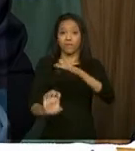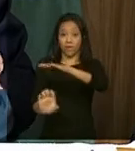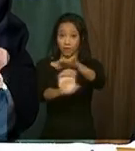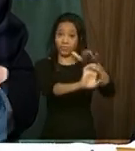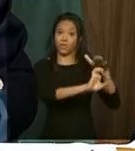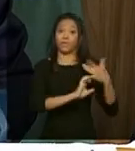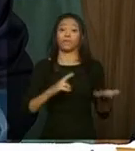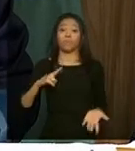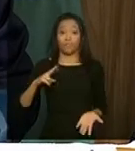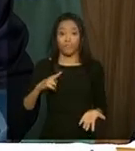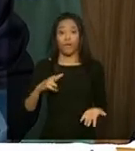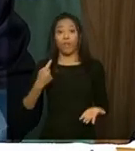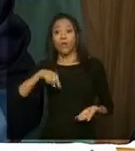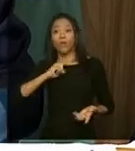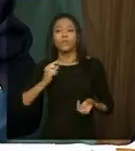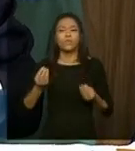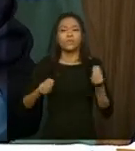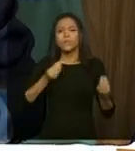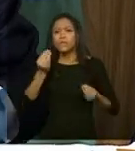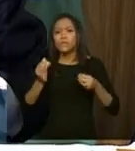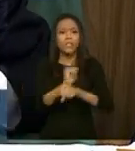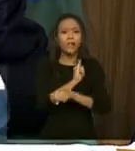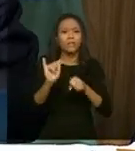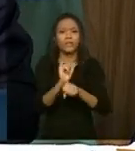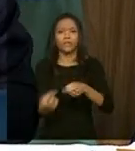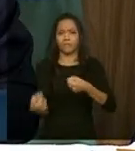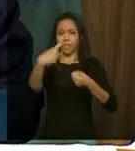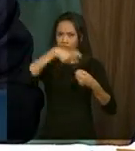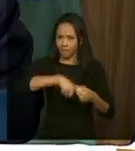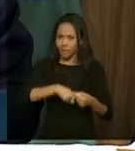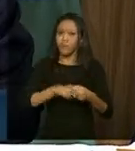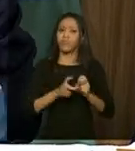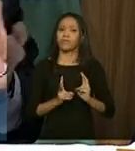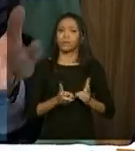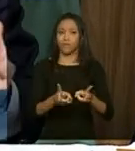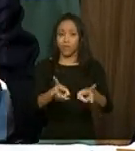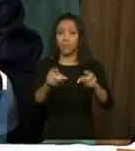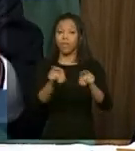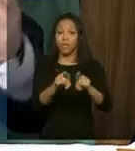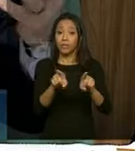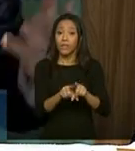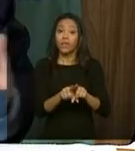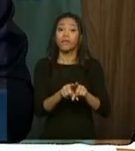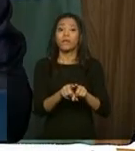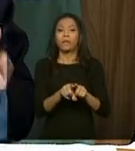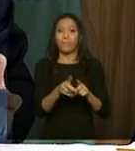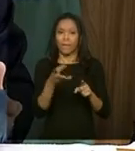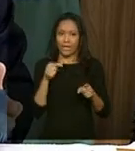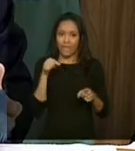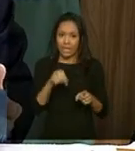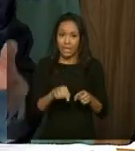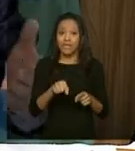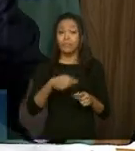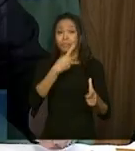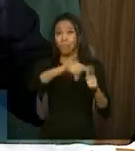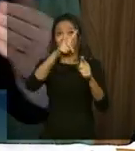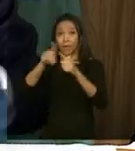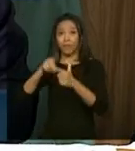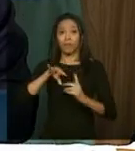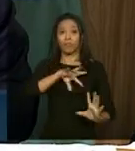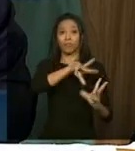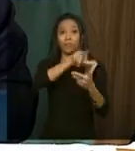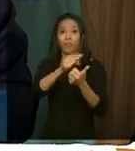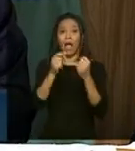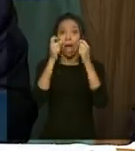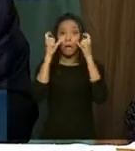encontrar formas de parceria, um marco regulatório cada vez mais aprimorado, para que a gente possa, nessa liquidez internacional, atrair